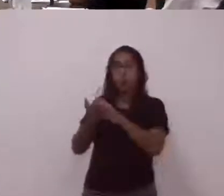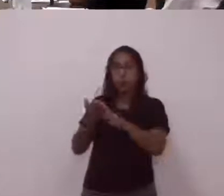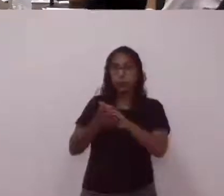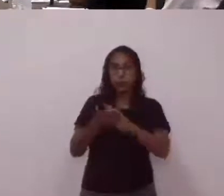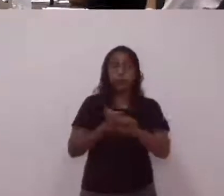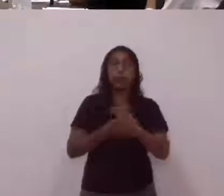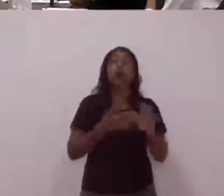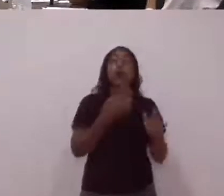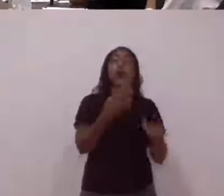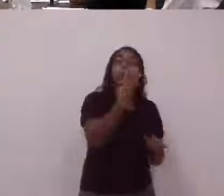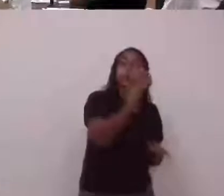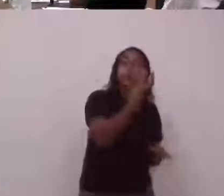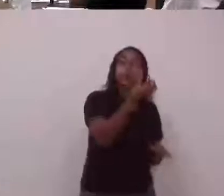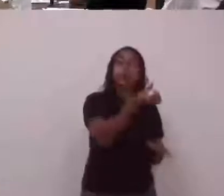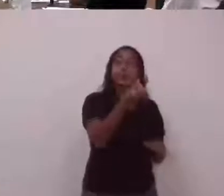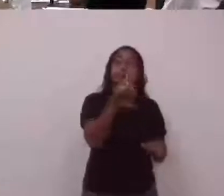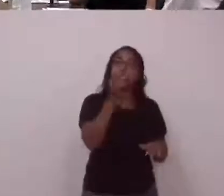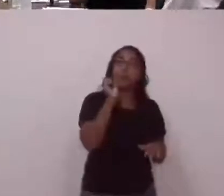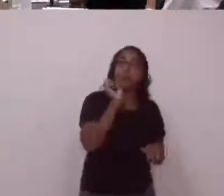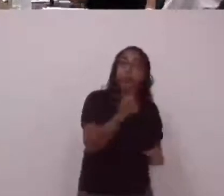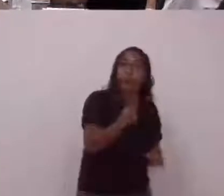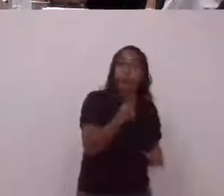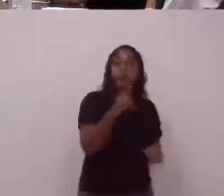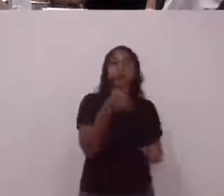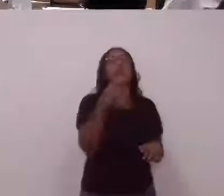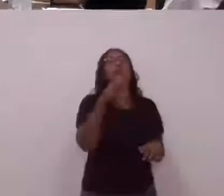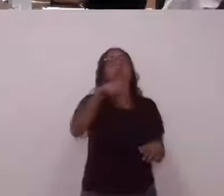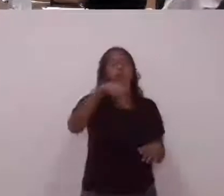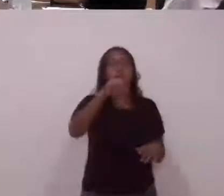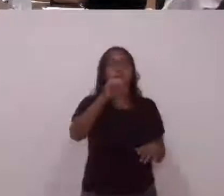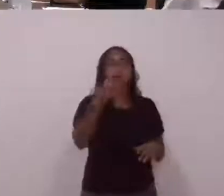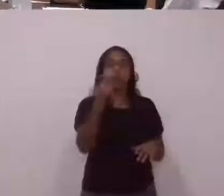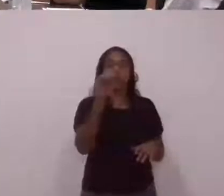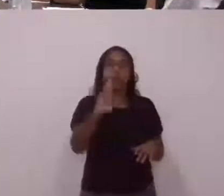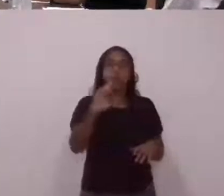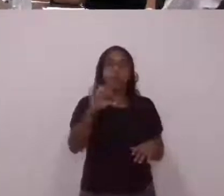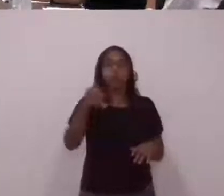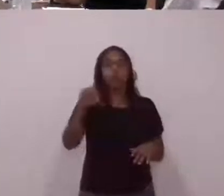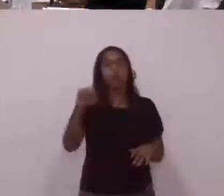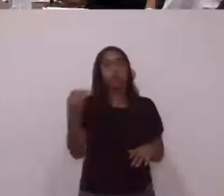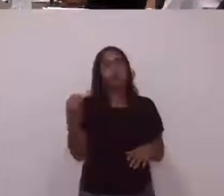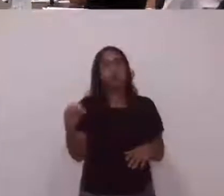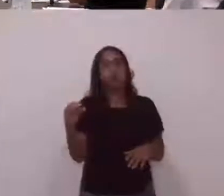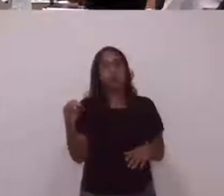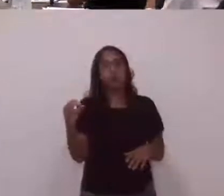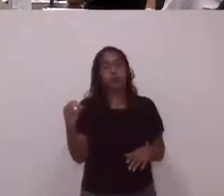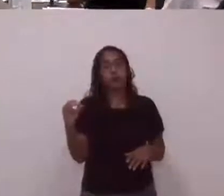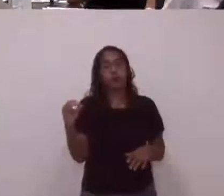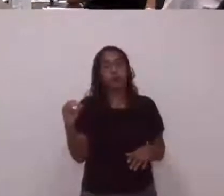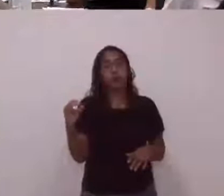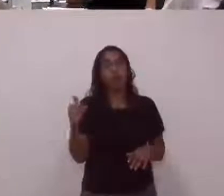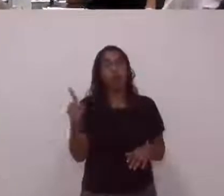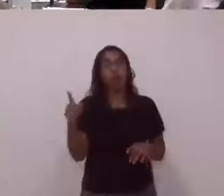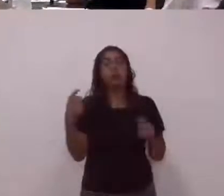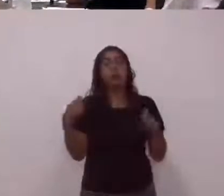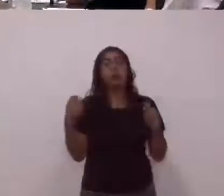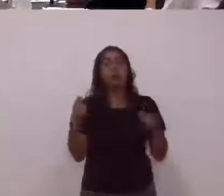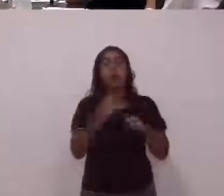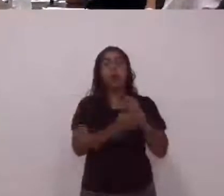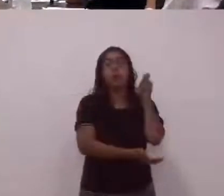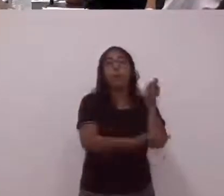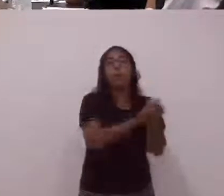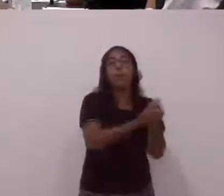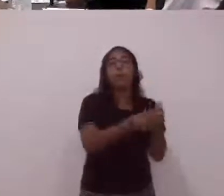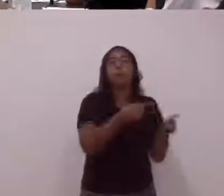de R$ 466.701,90. Como ressarcimento de prejuízo é